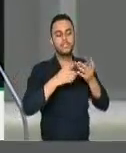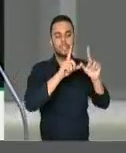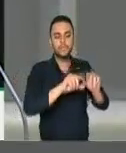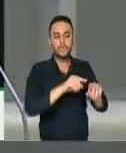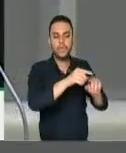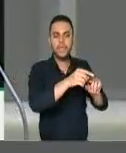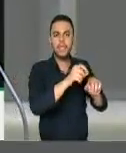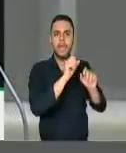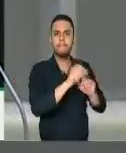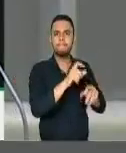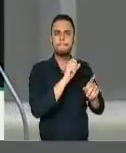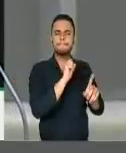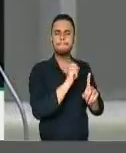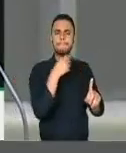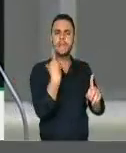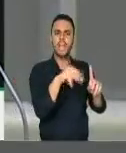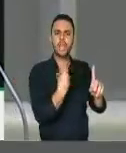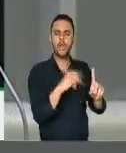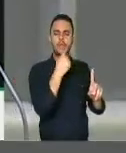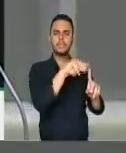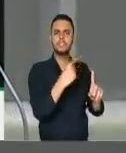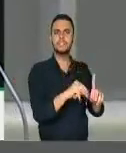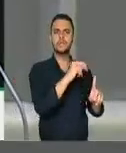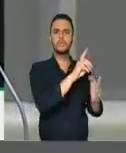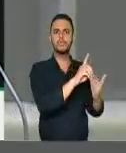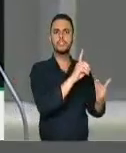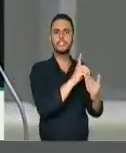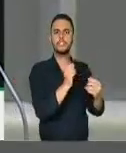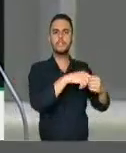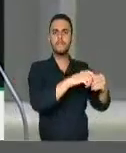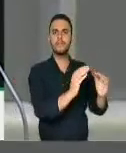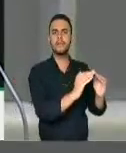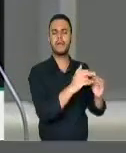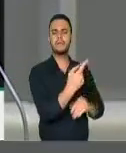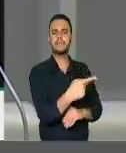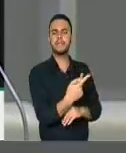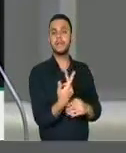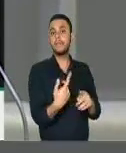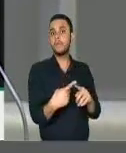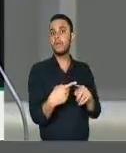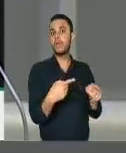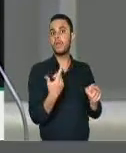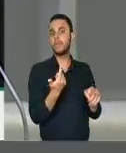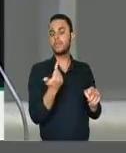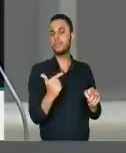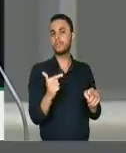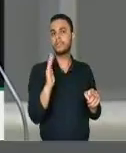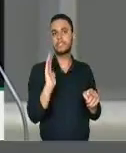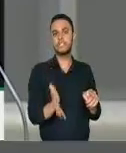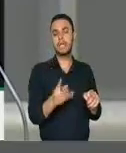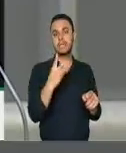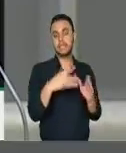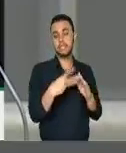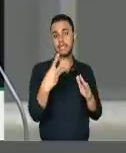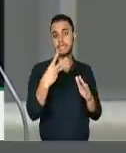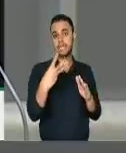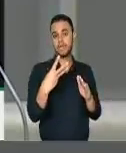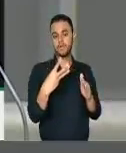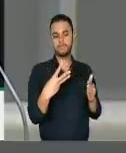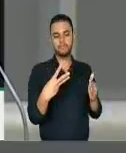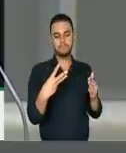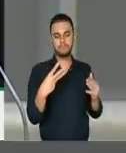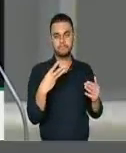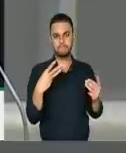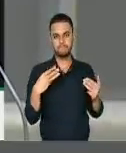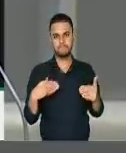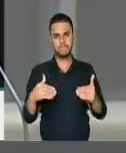que voltam às suas terras tradicionais, sem sucesso, porque já está no 3º ministro da Justiça